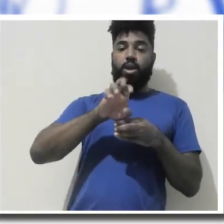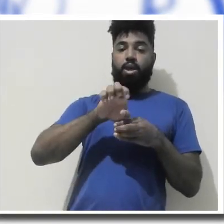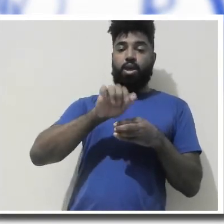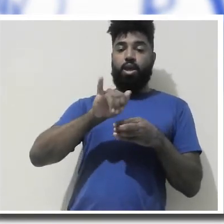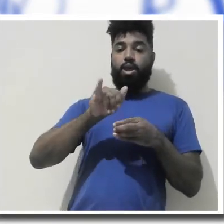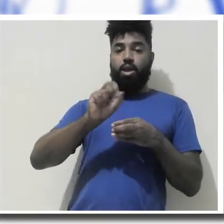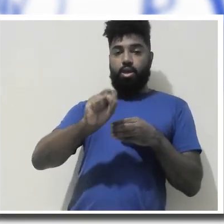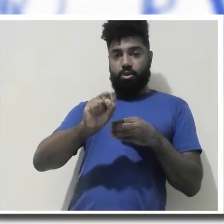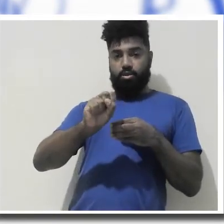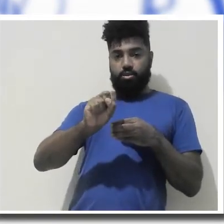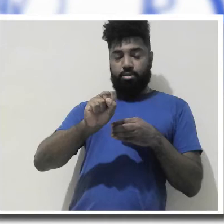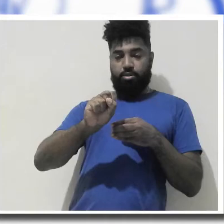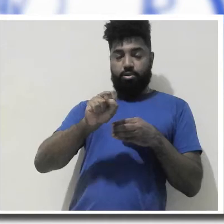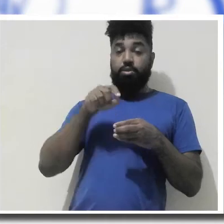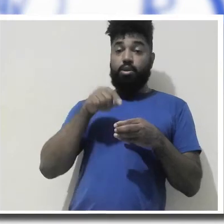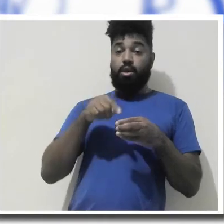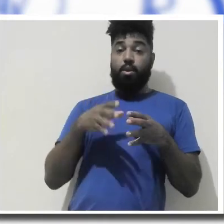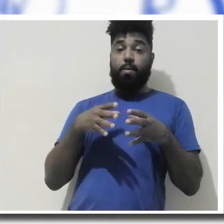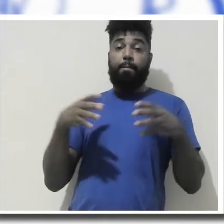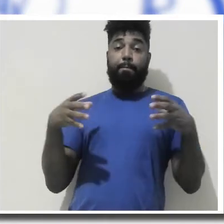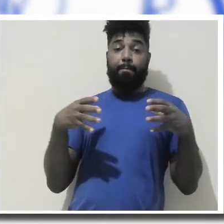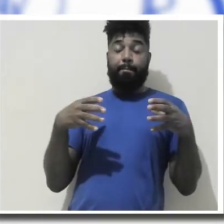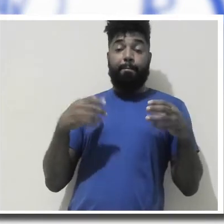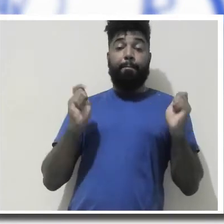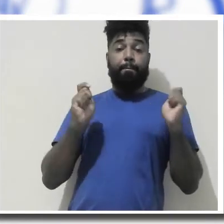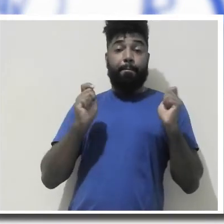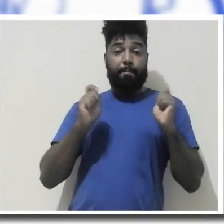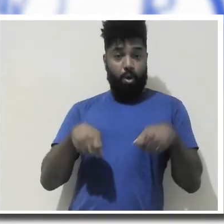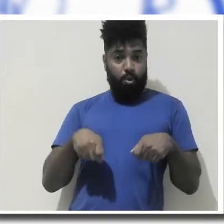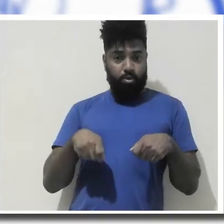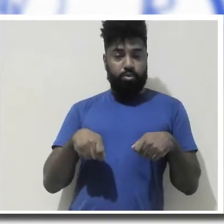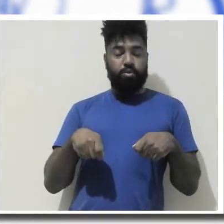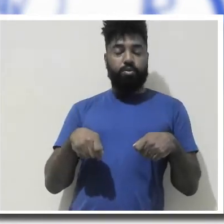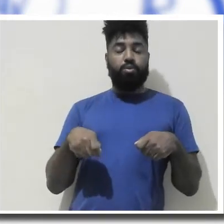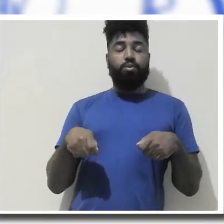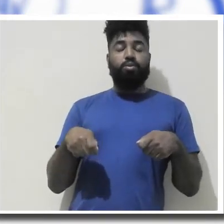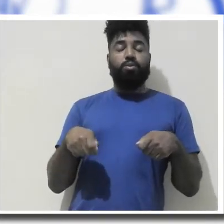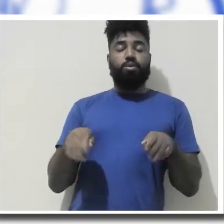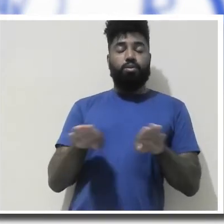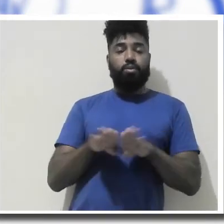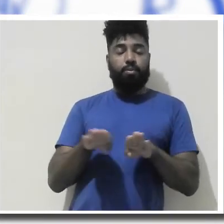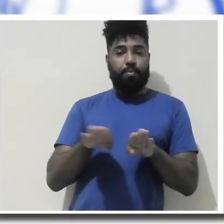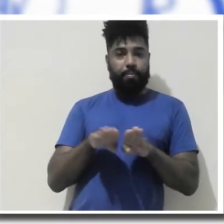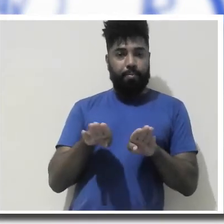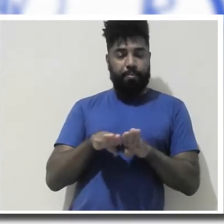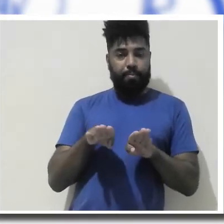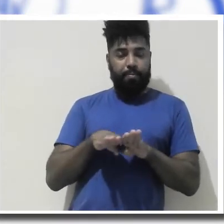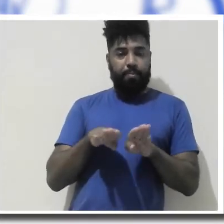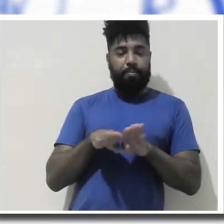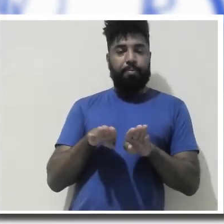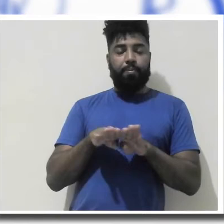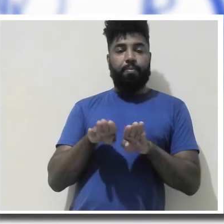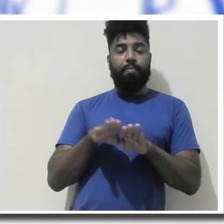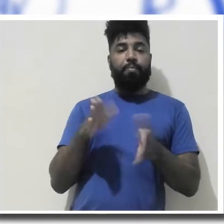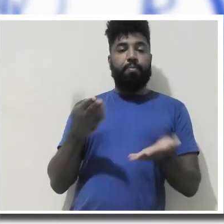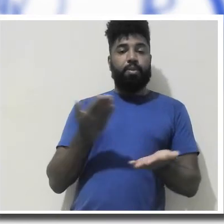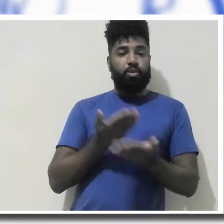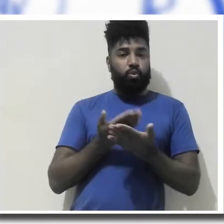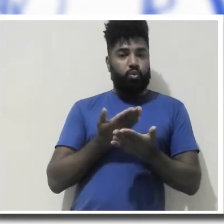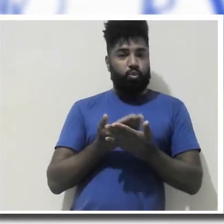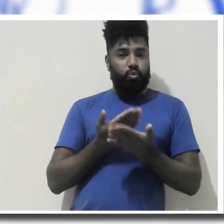reais, que é o mais amplo e mais útil para a gente utilizar nos